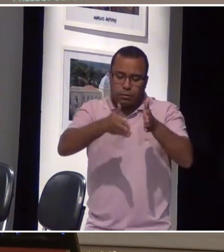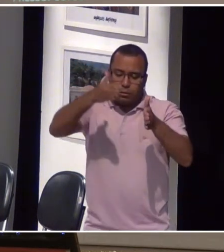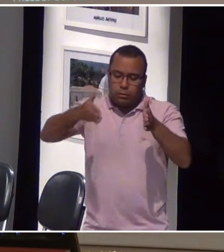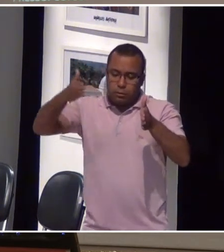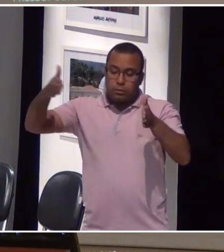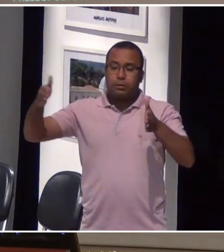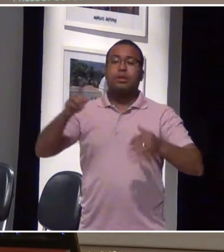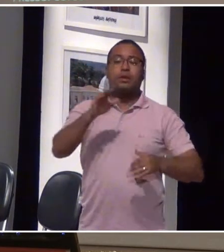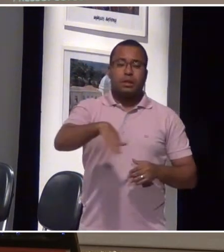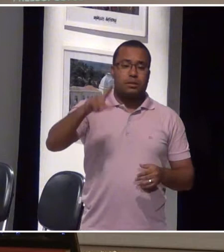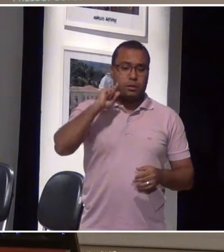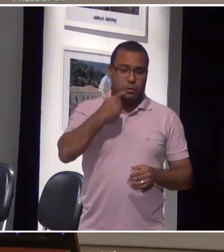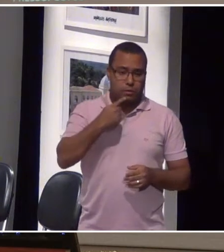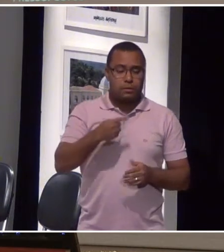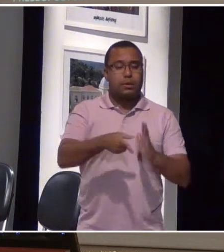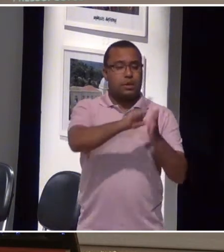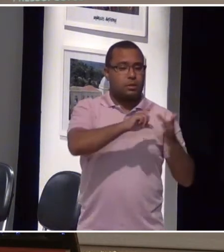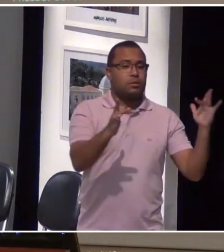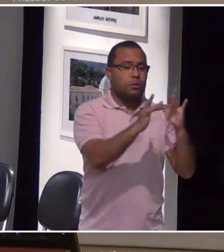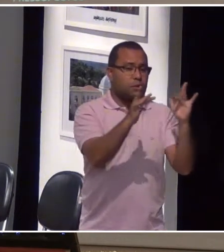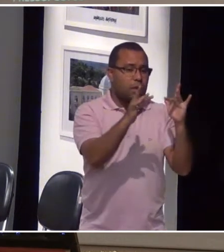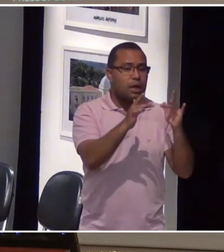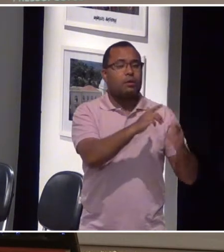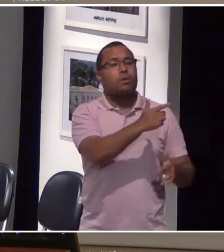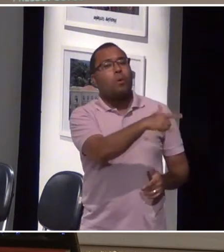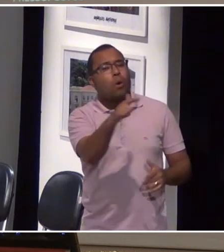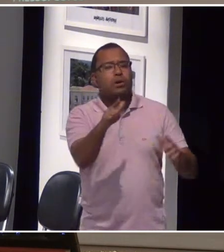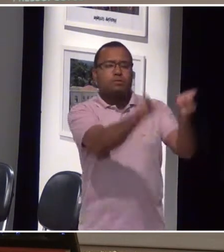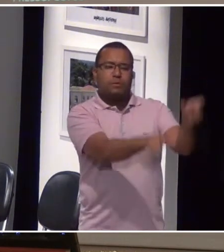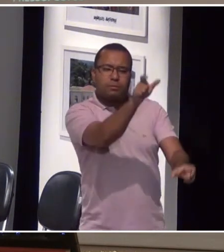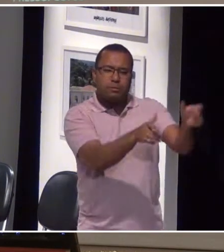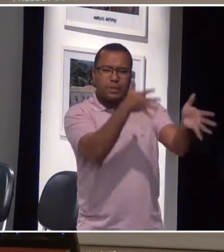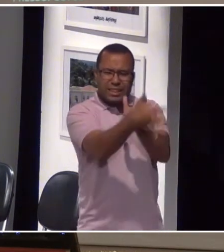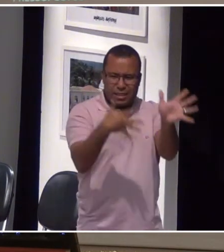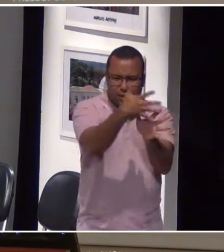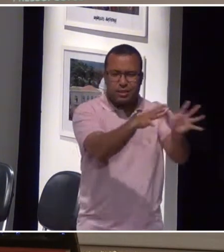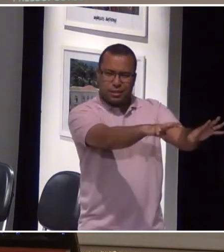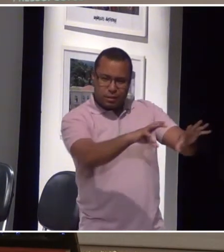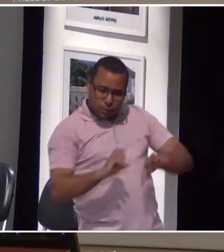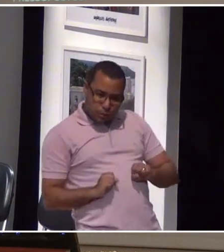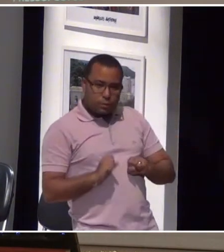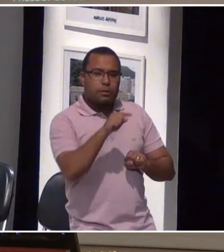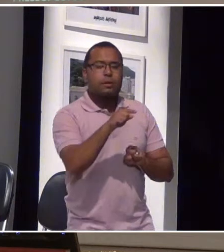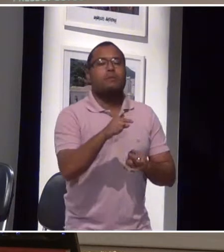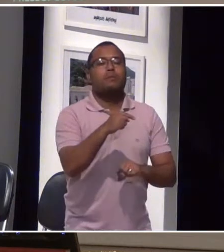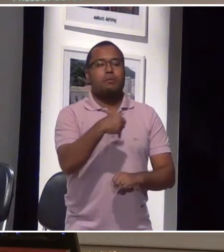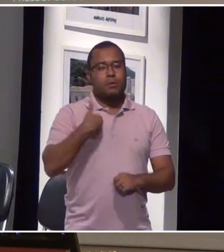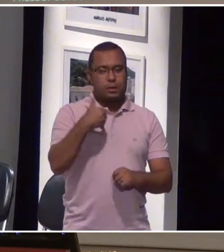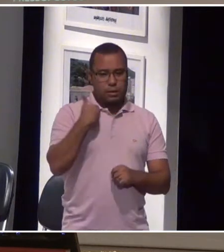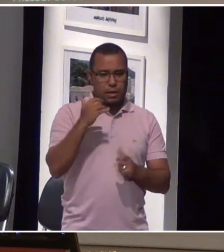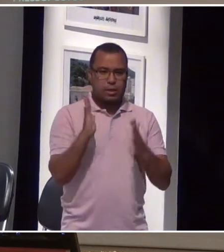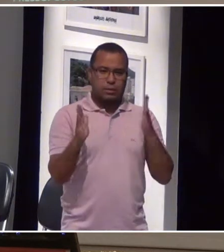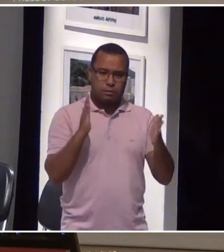fala de que as crianças surdas, quanto antes em contato com outros usuários da língua, estariam adquirindo a língua numa